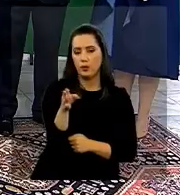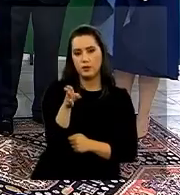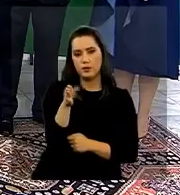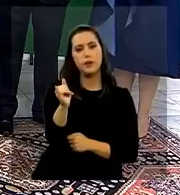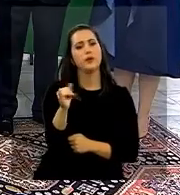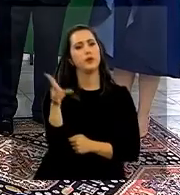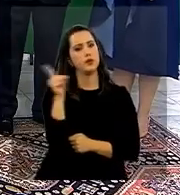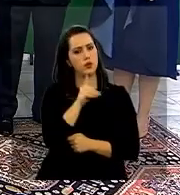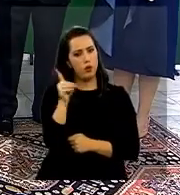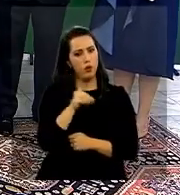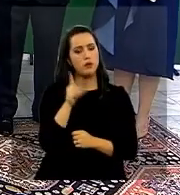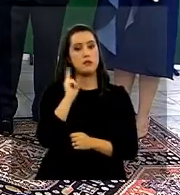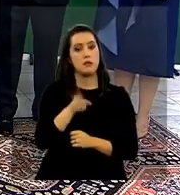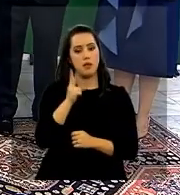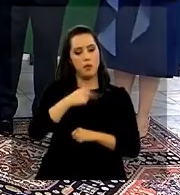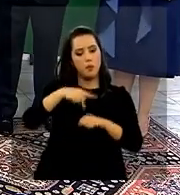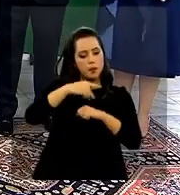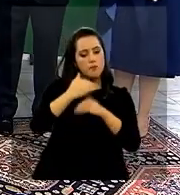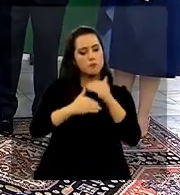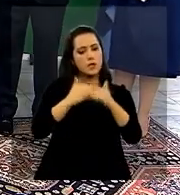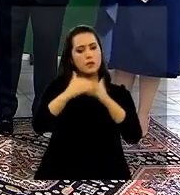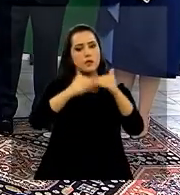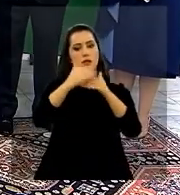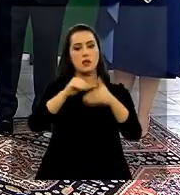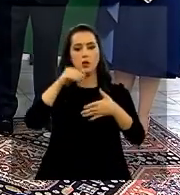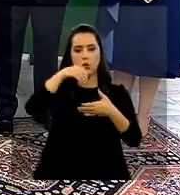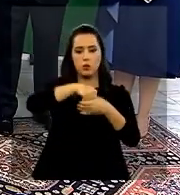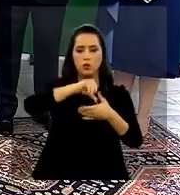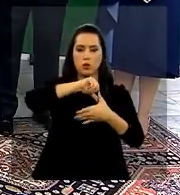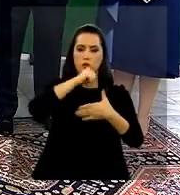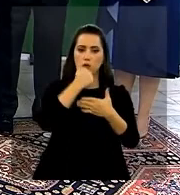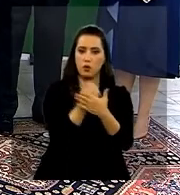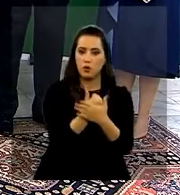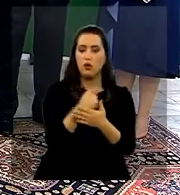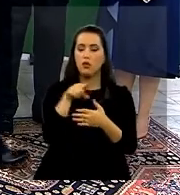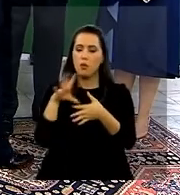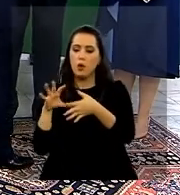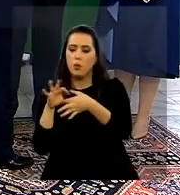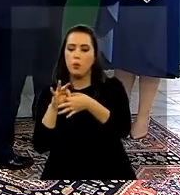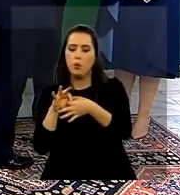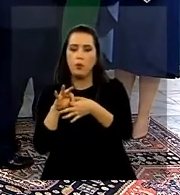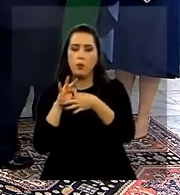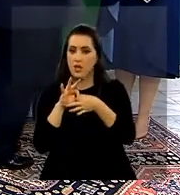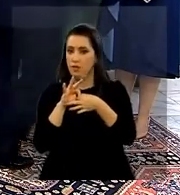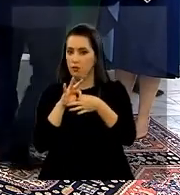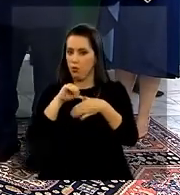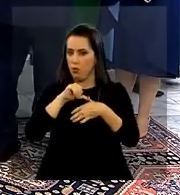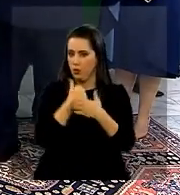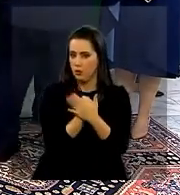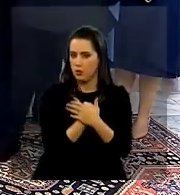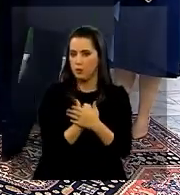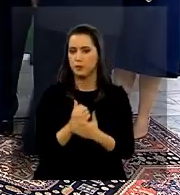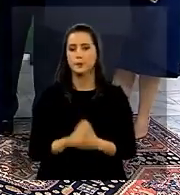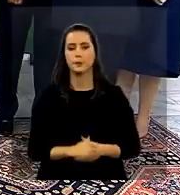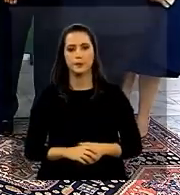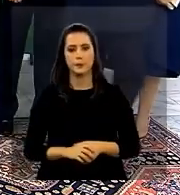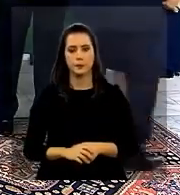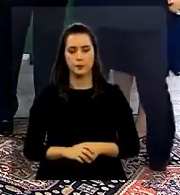mais cresce na América do Sul, também é um membro associado do Mercosul.